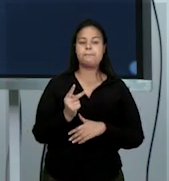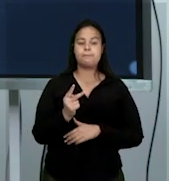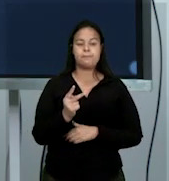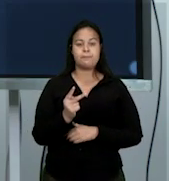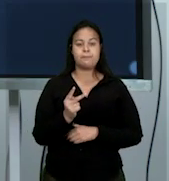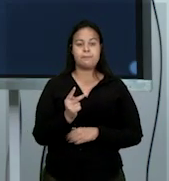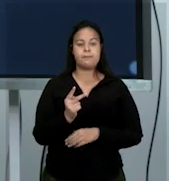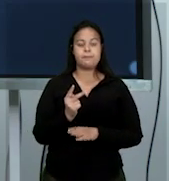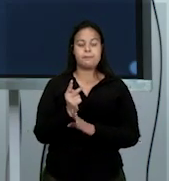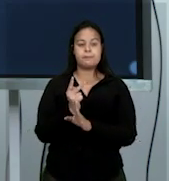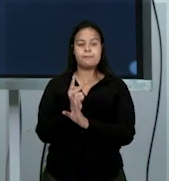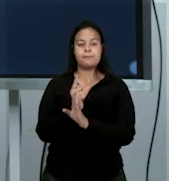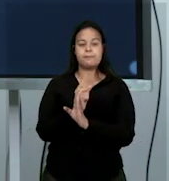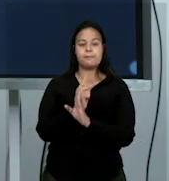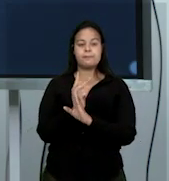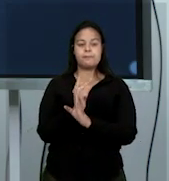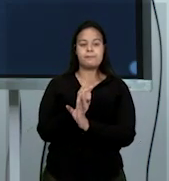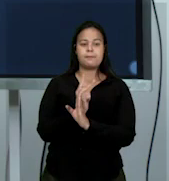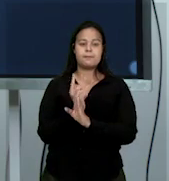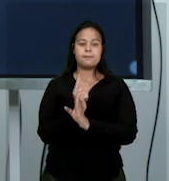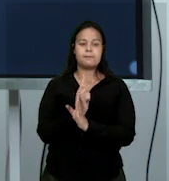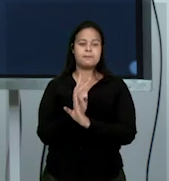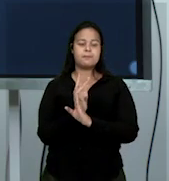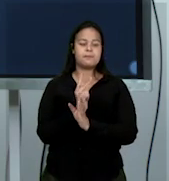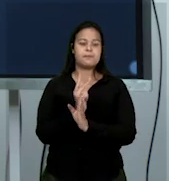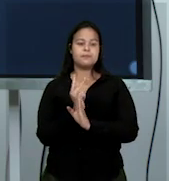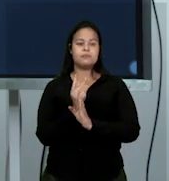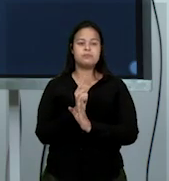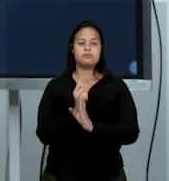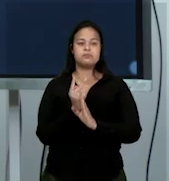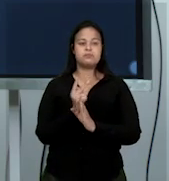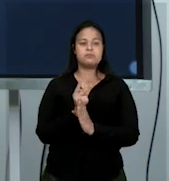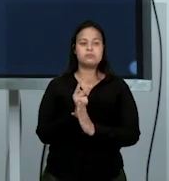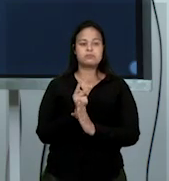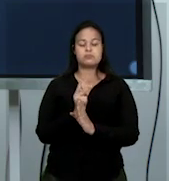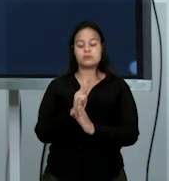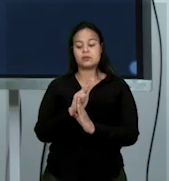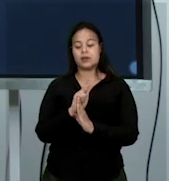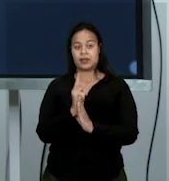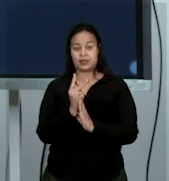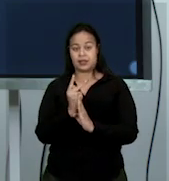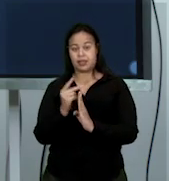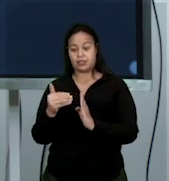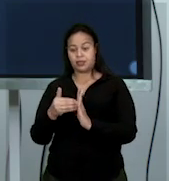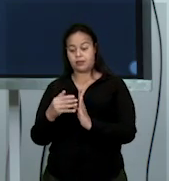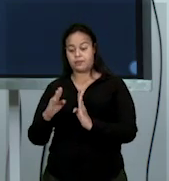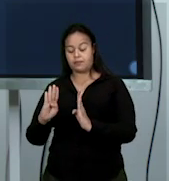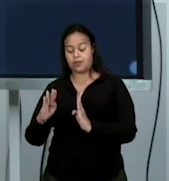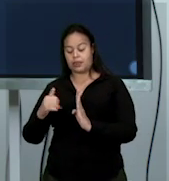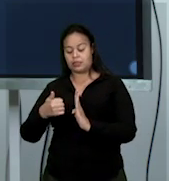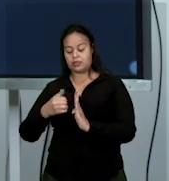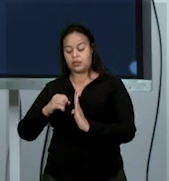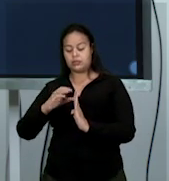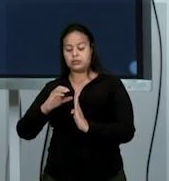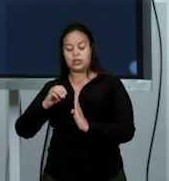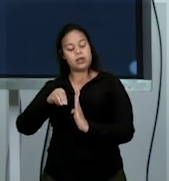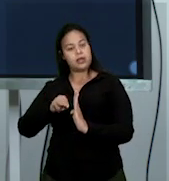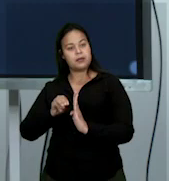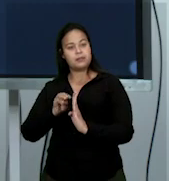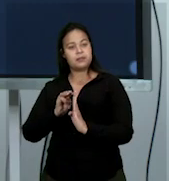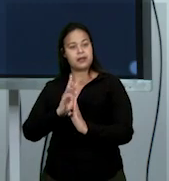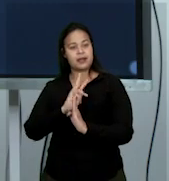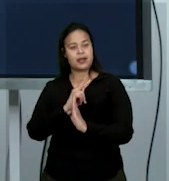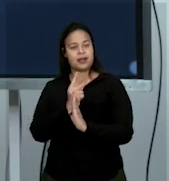está dividindo, né, na metade. Então o que quer dizer isso? Que de H até B tem 10 centímetros e que de H até